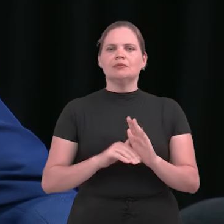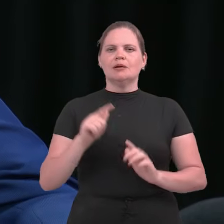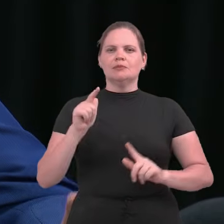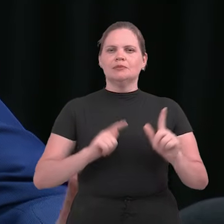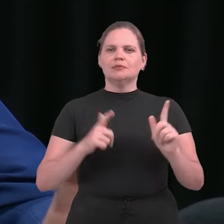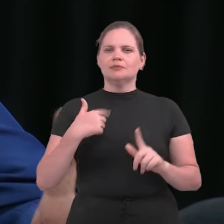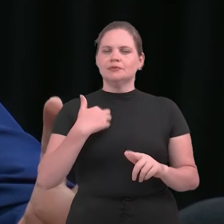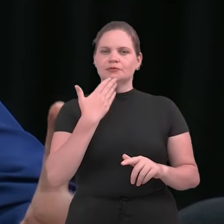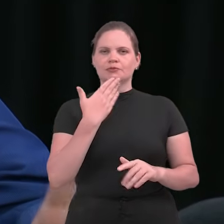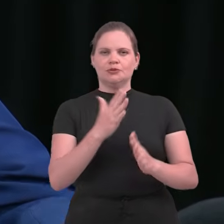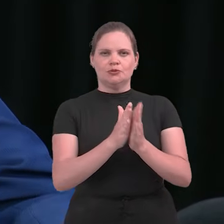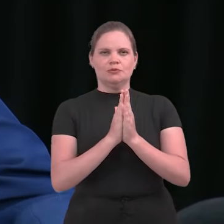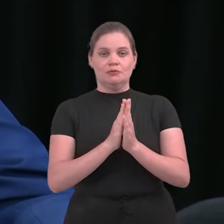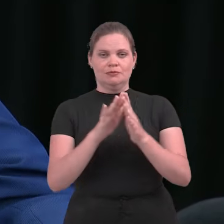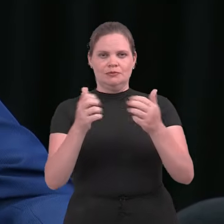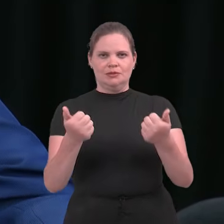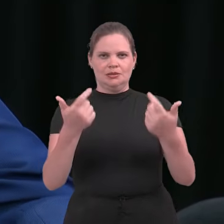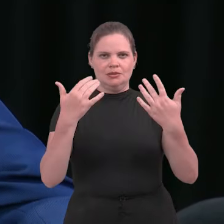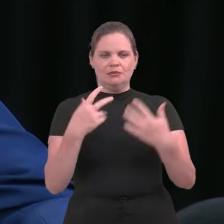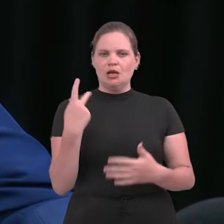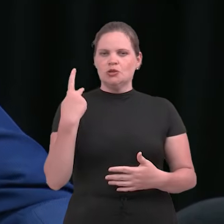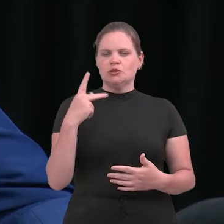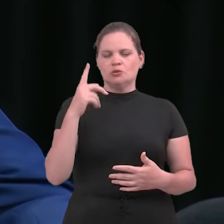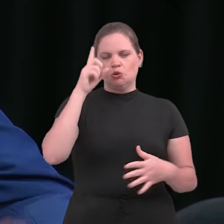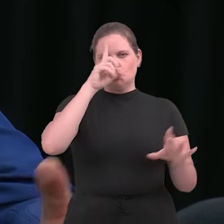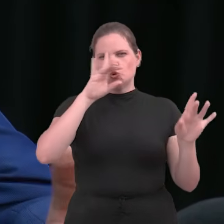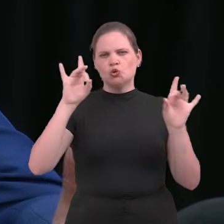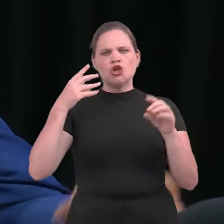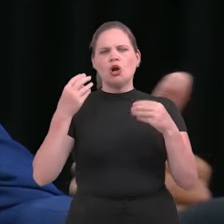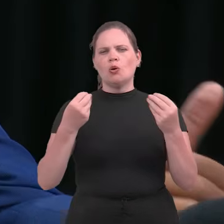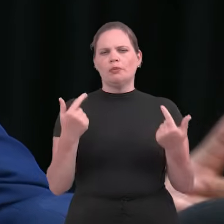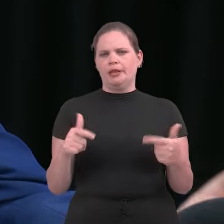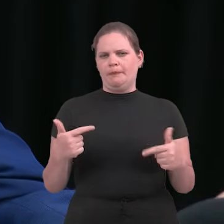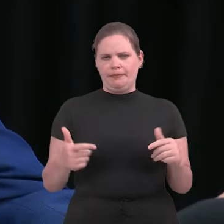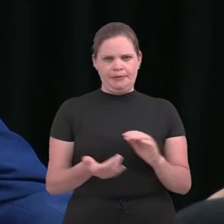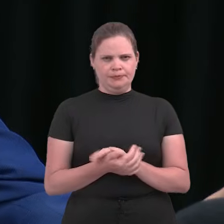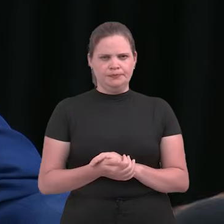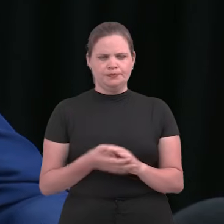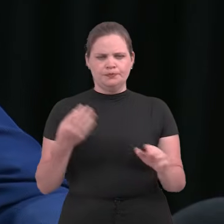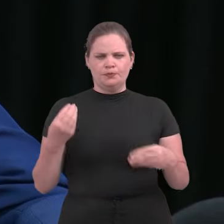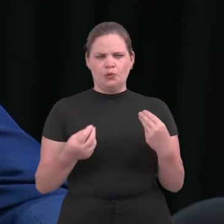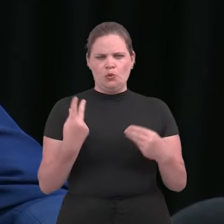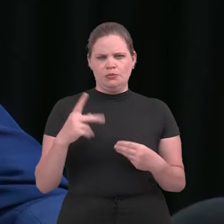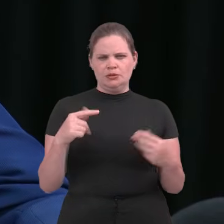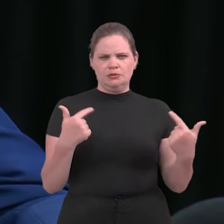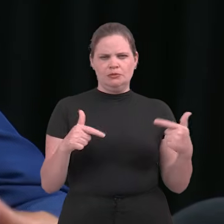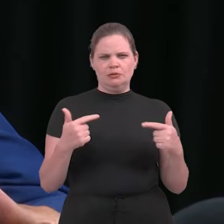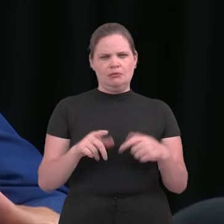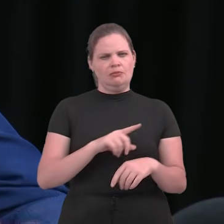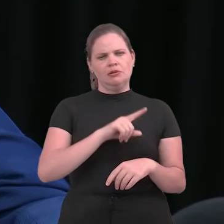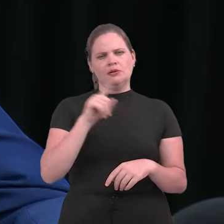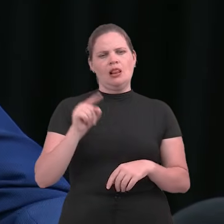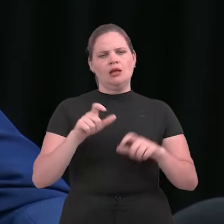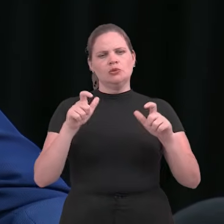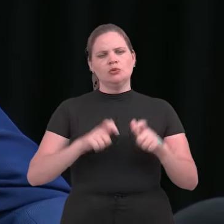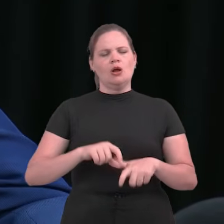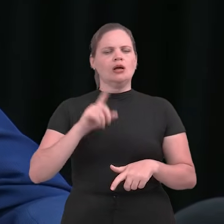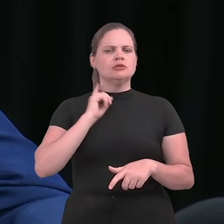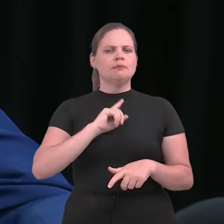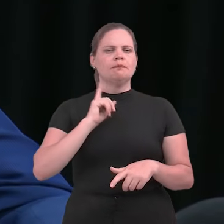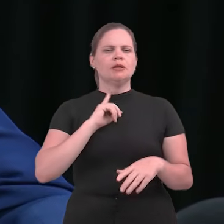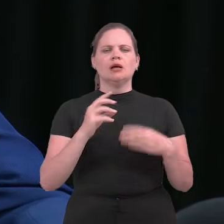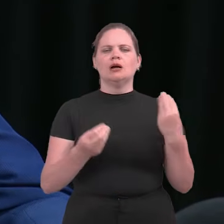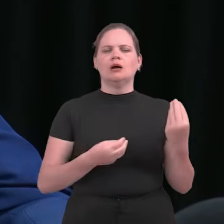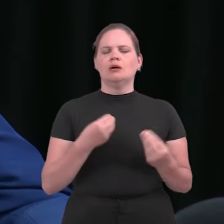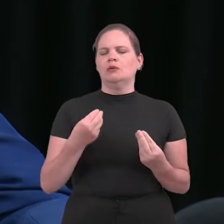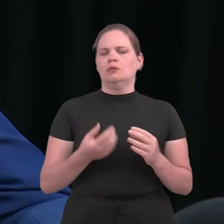Eu queria primeiramente assim que você contasse um pouquinho da sua rotina de trabalho. Como é que é o seu trabalho hoje lá onde você está lotado? Como é que é a